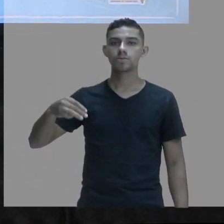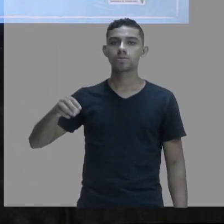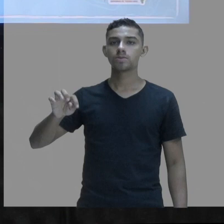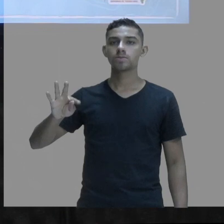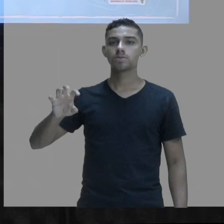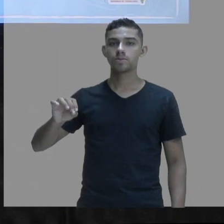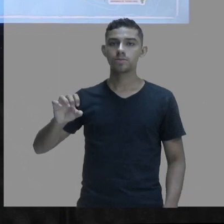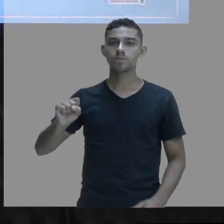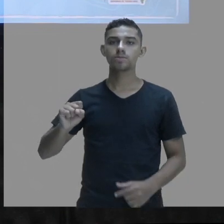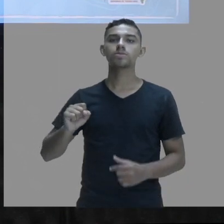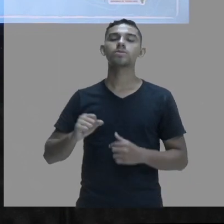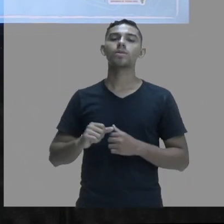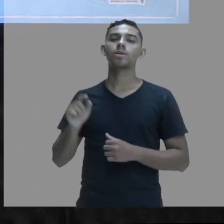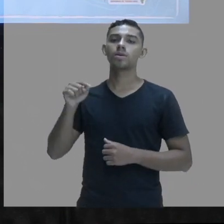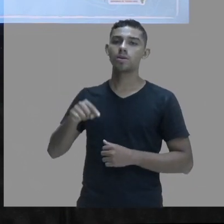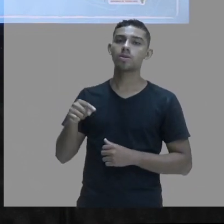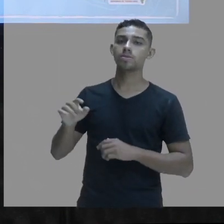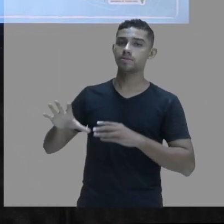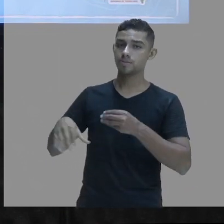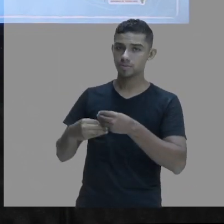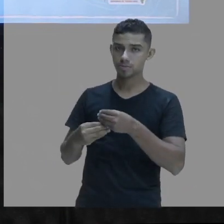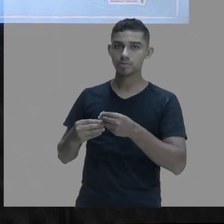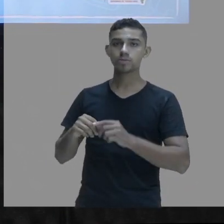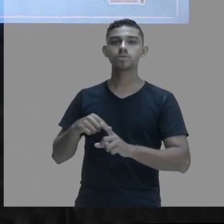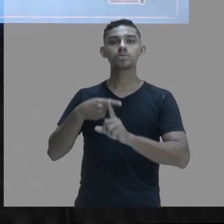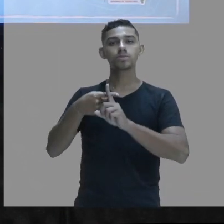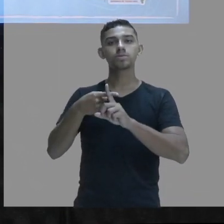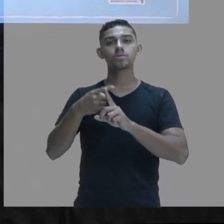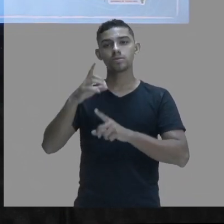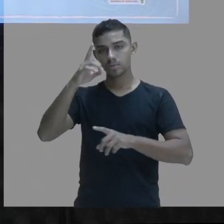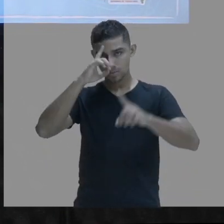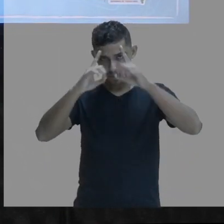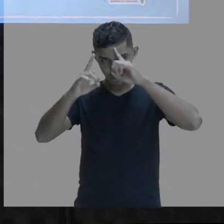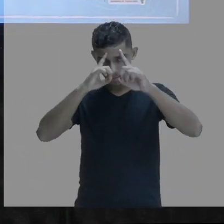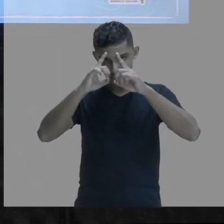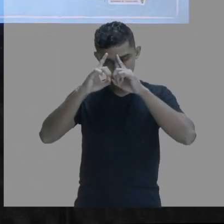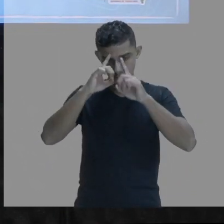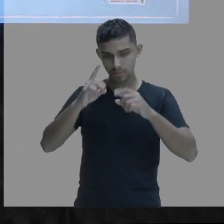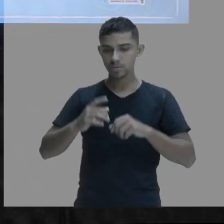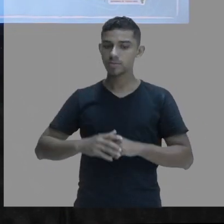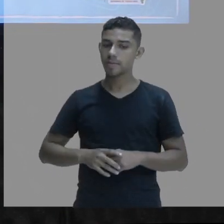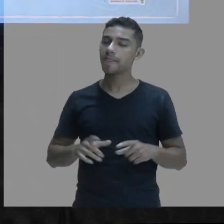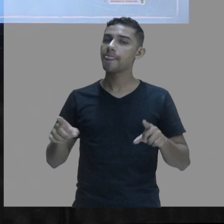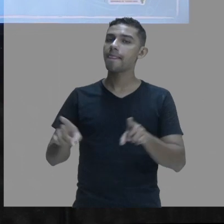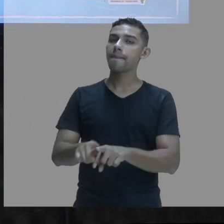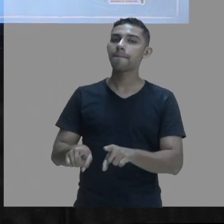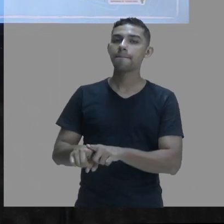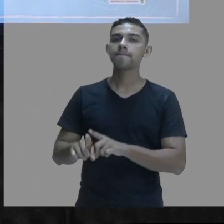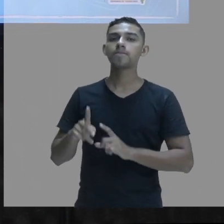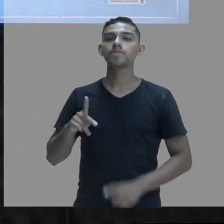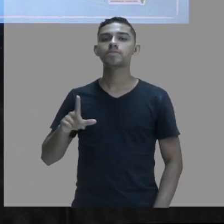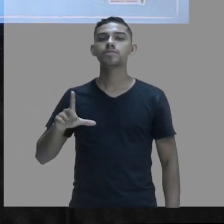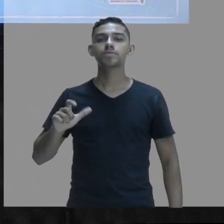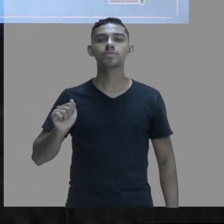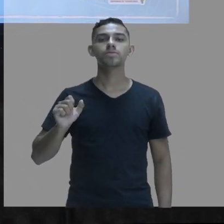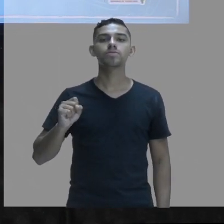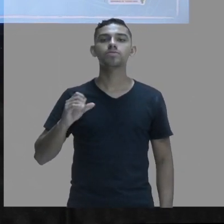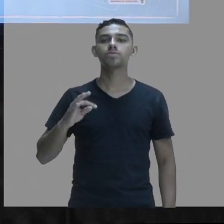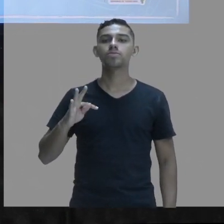gente encontra os alcenos no nosso cotidiano. Também o plástico conhecido